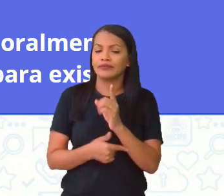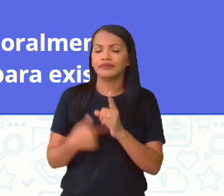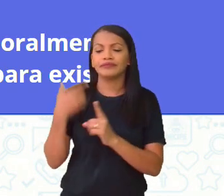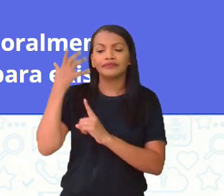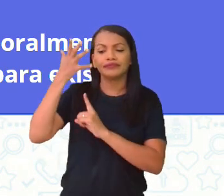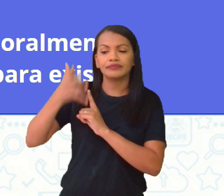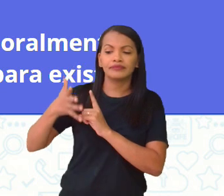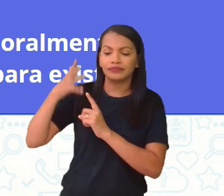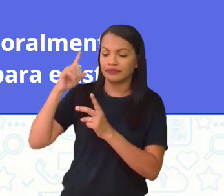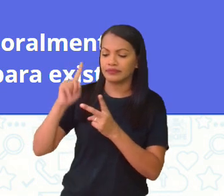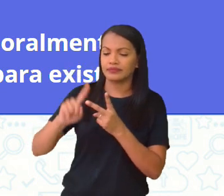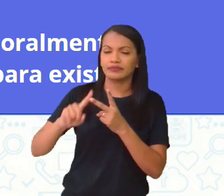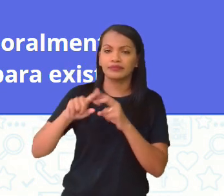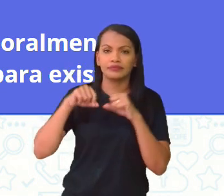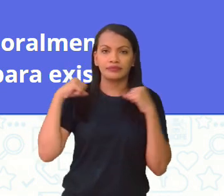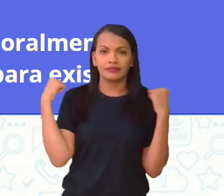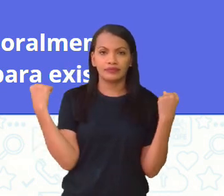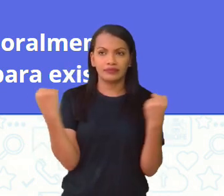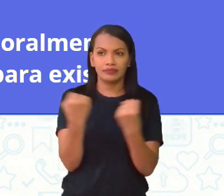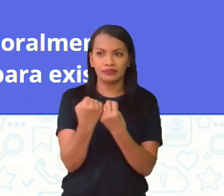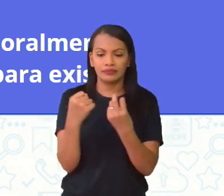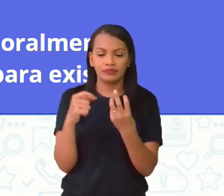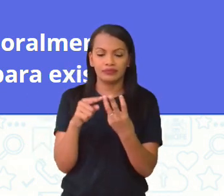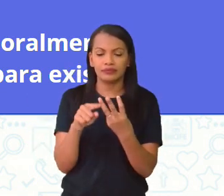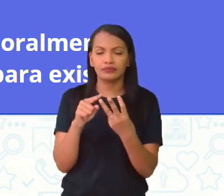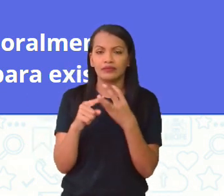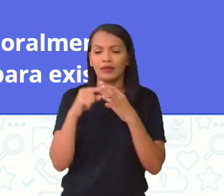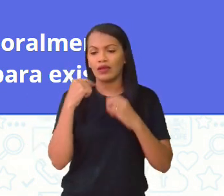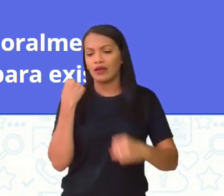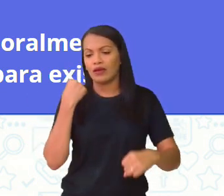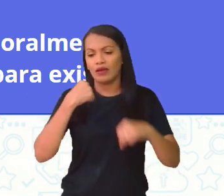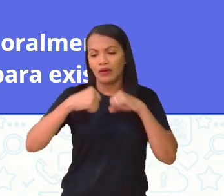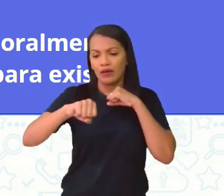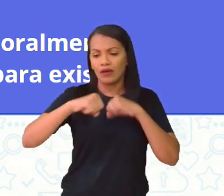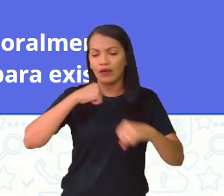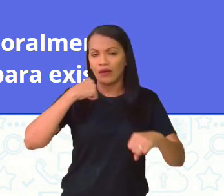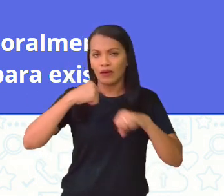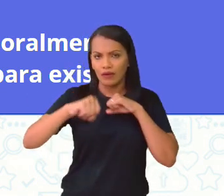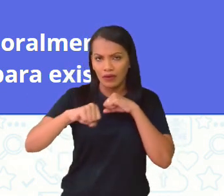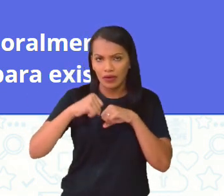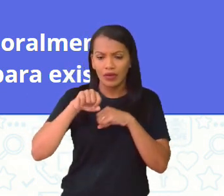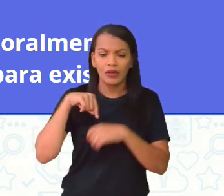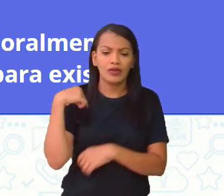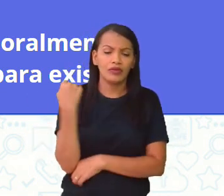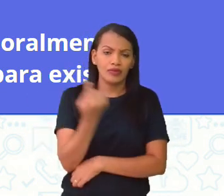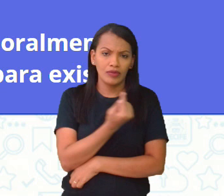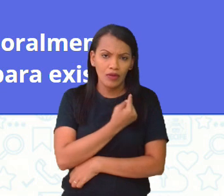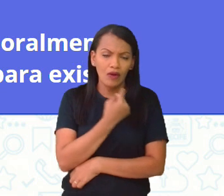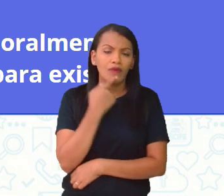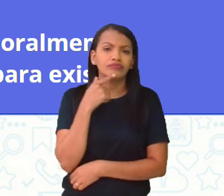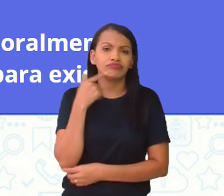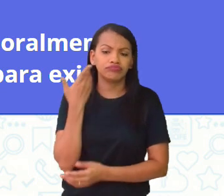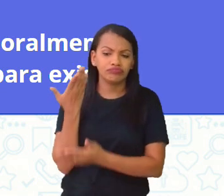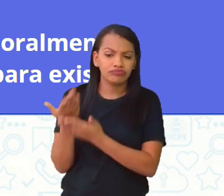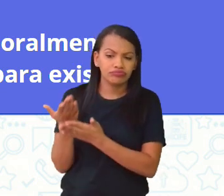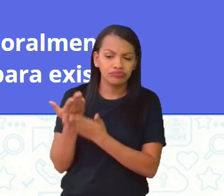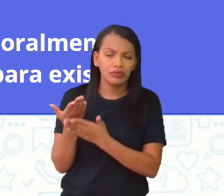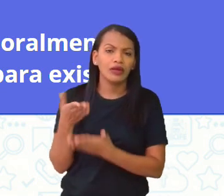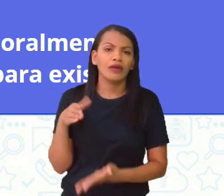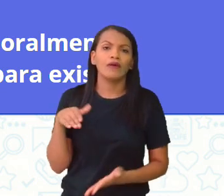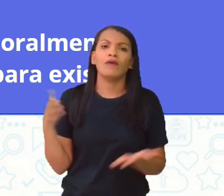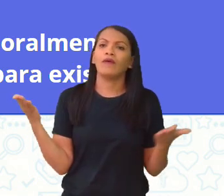palestra, seminário, debate, não é? São esses que estaremos trabalhando hoje.